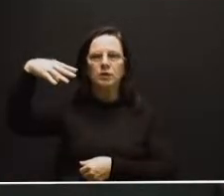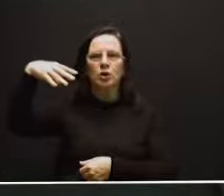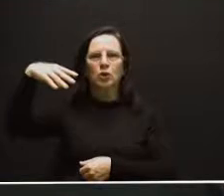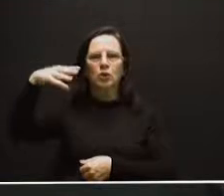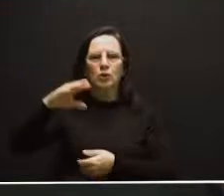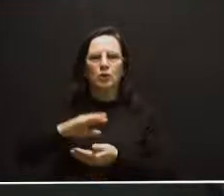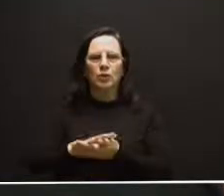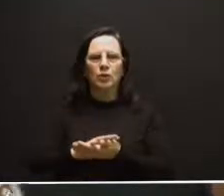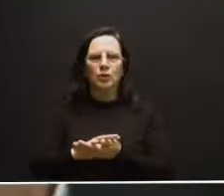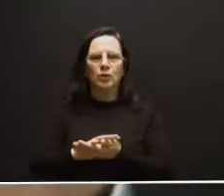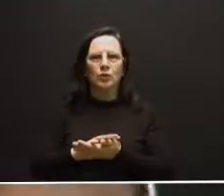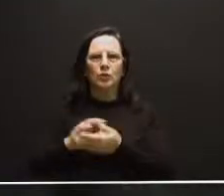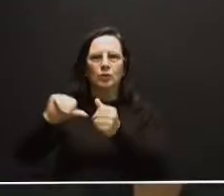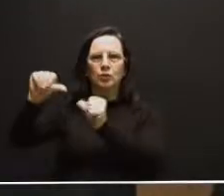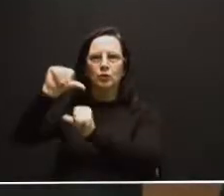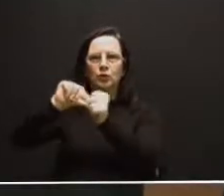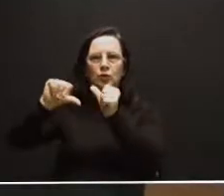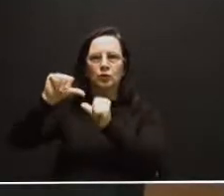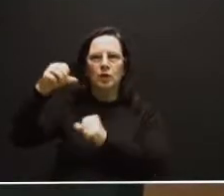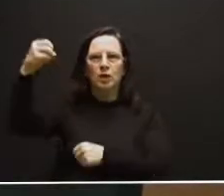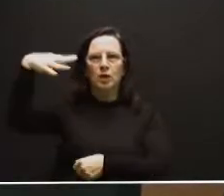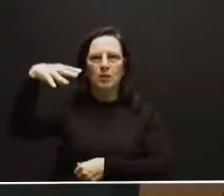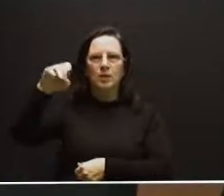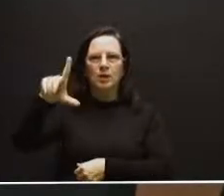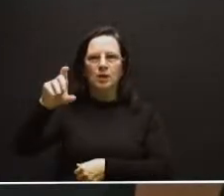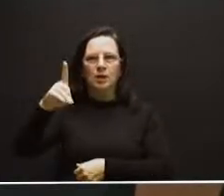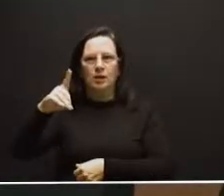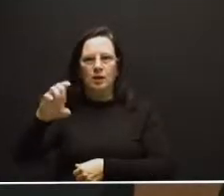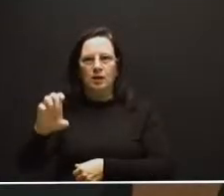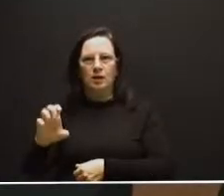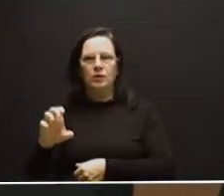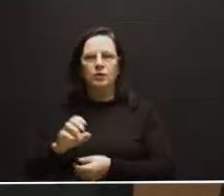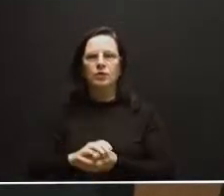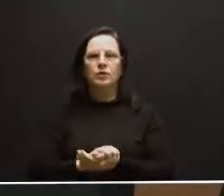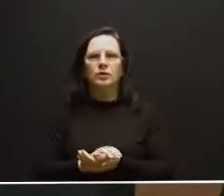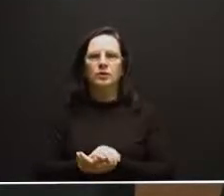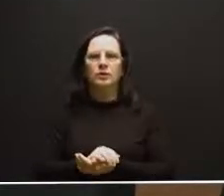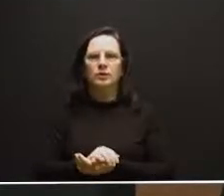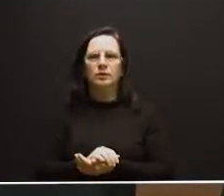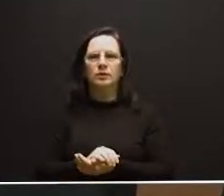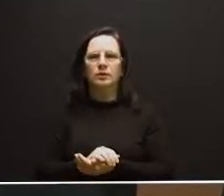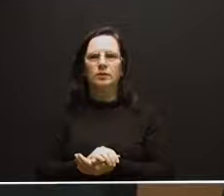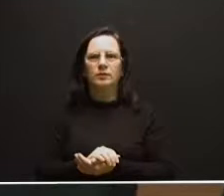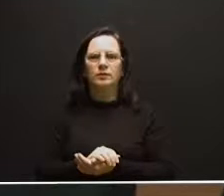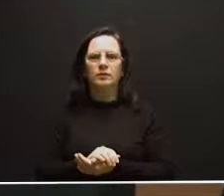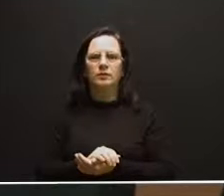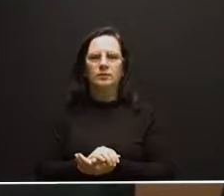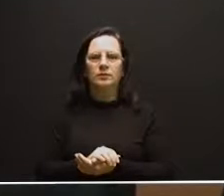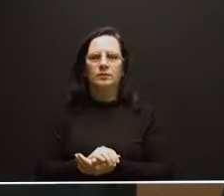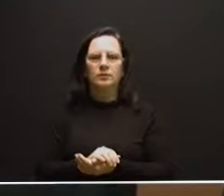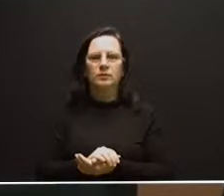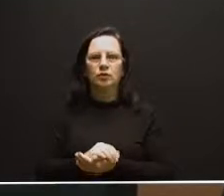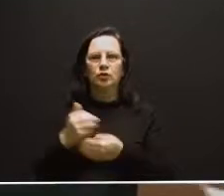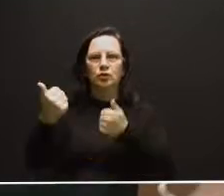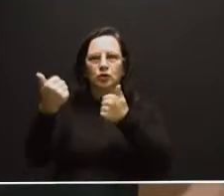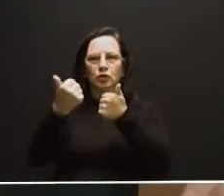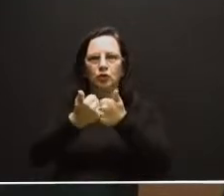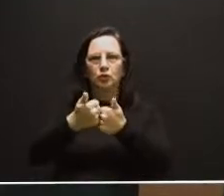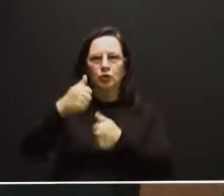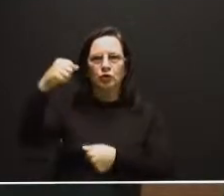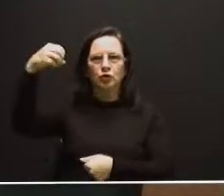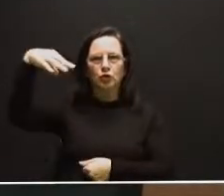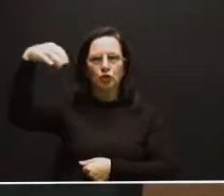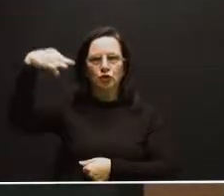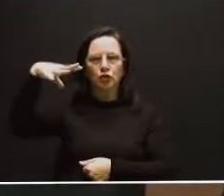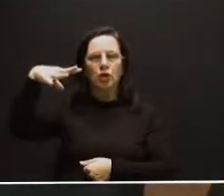é por lâmpadas de led na vila ponte nova encaminhe-se substituição de lâmpadas